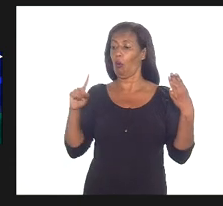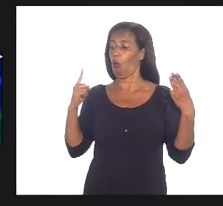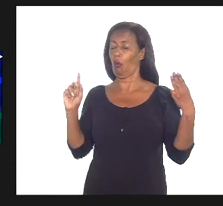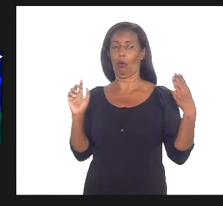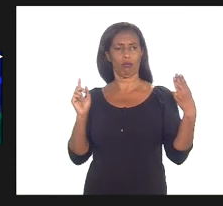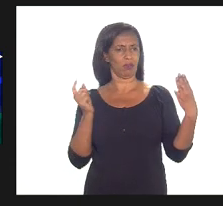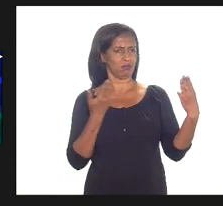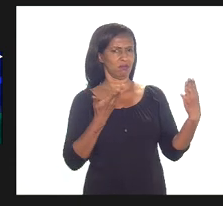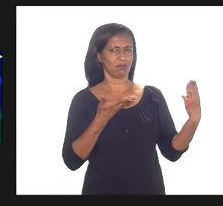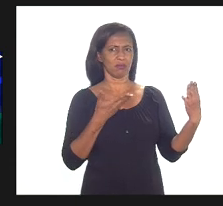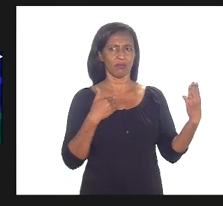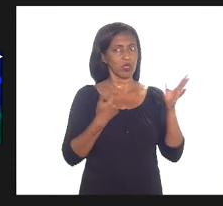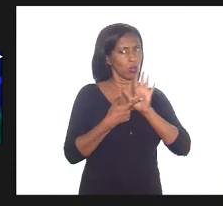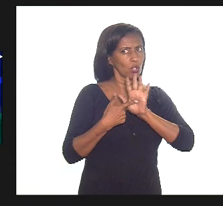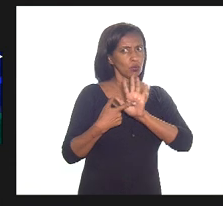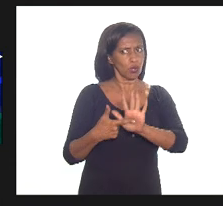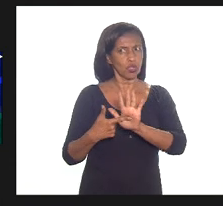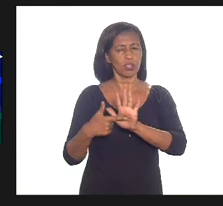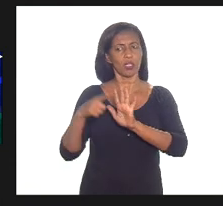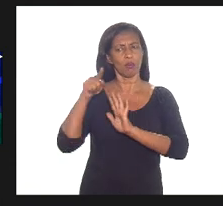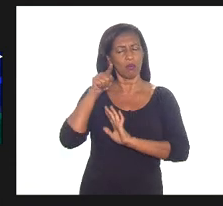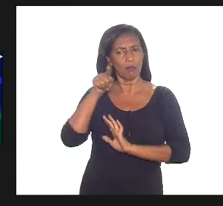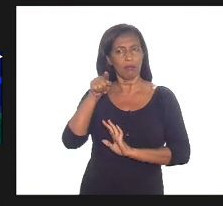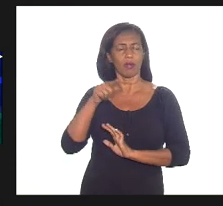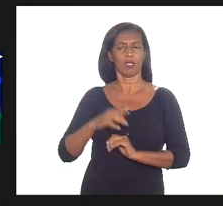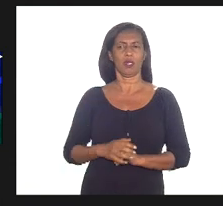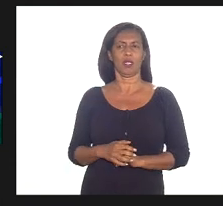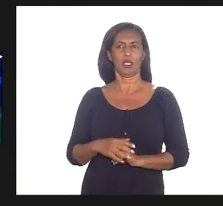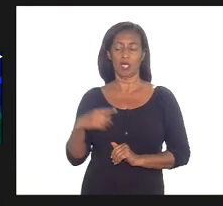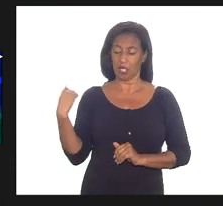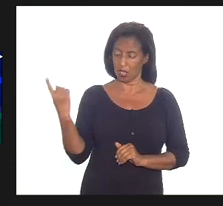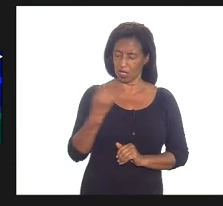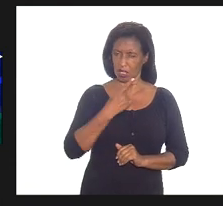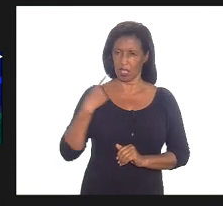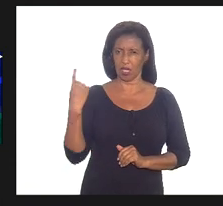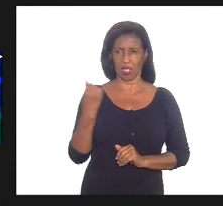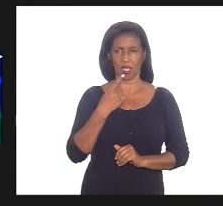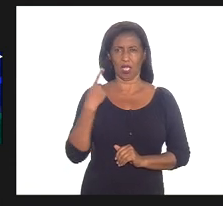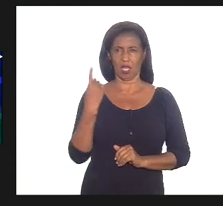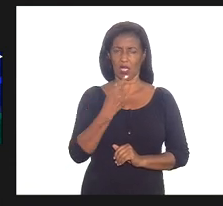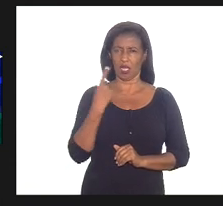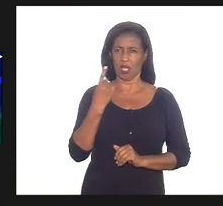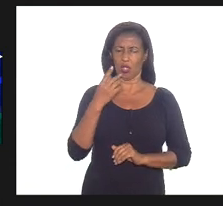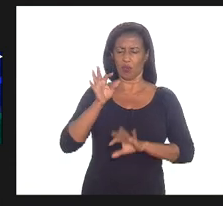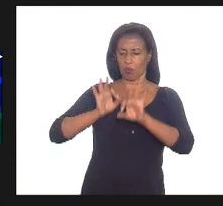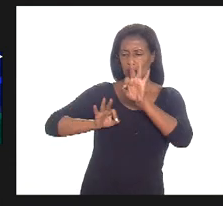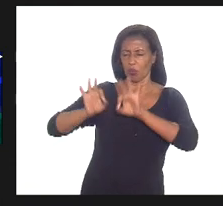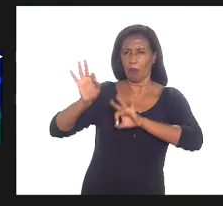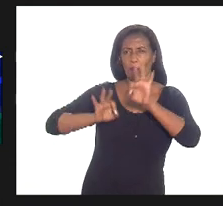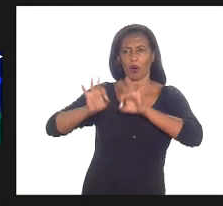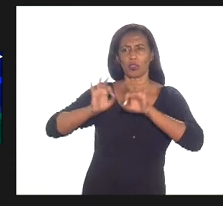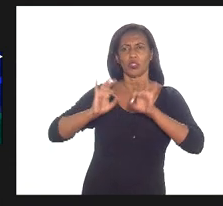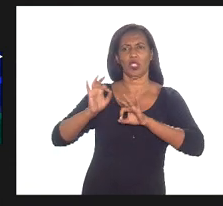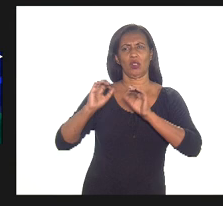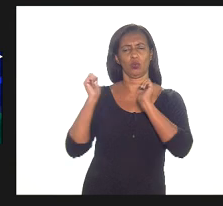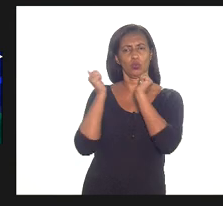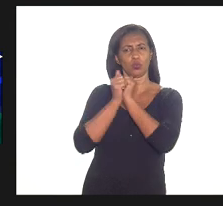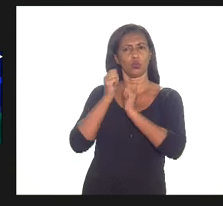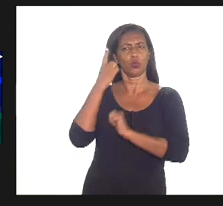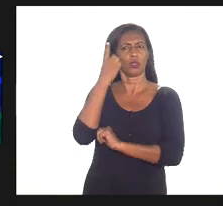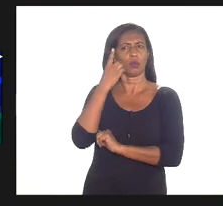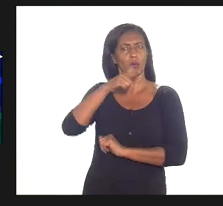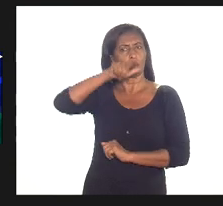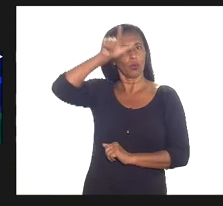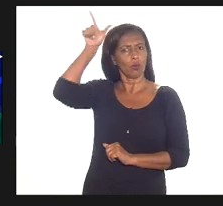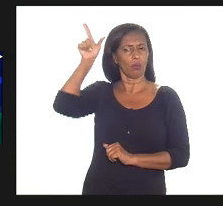mostramos para ele né para secretário que nós derrubamos um vento do governador em cima de um projeto deputados Paula então nós